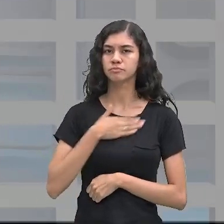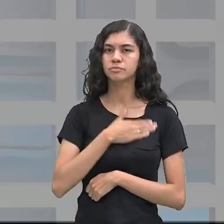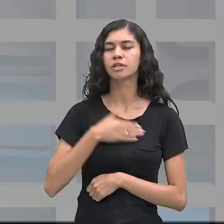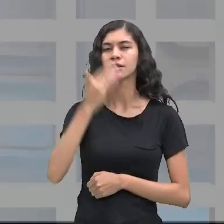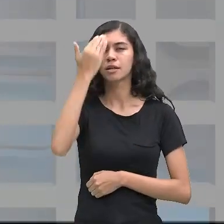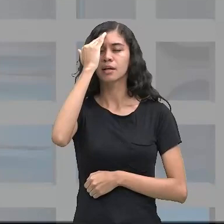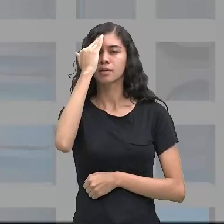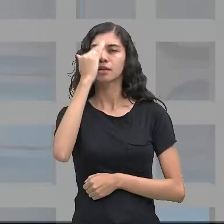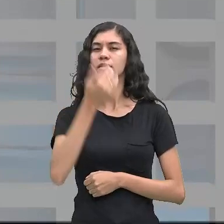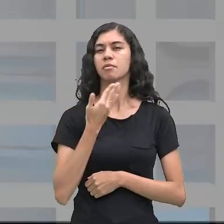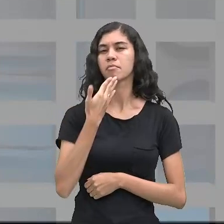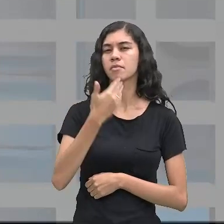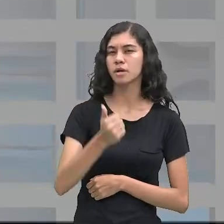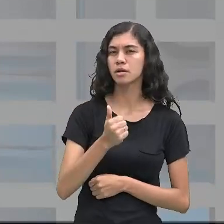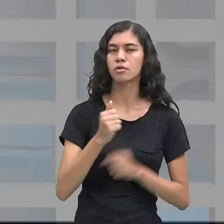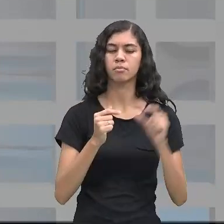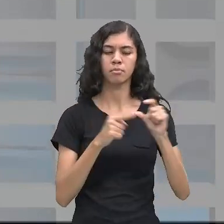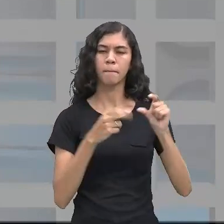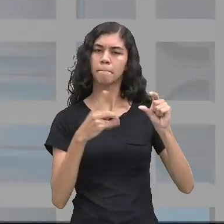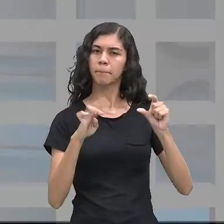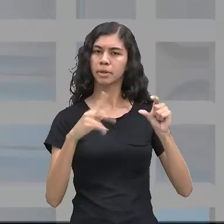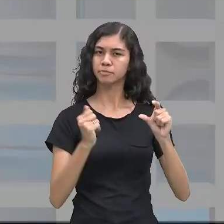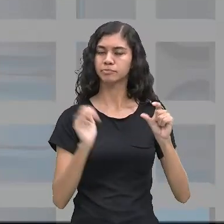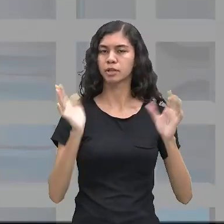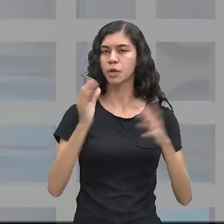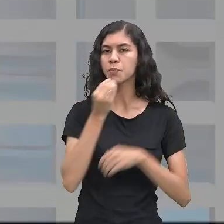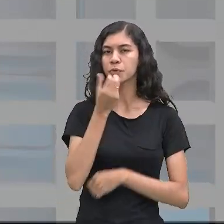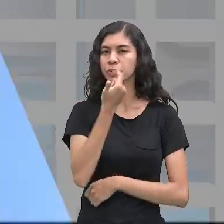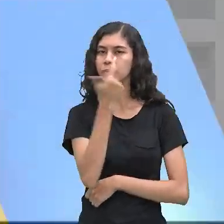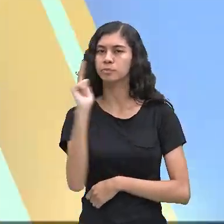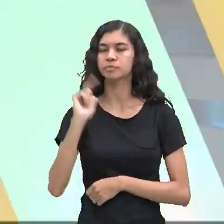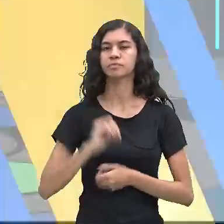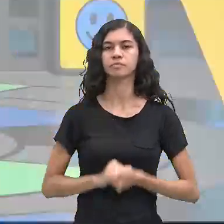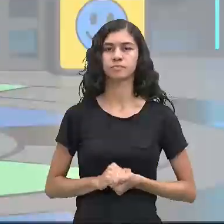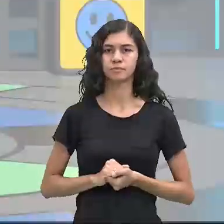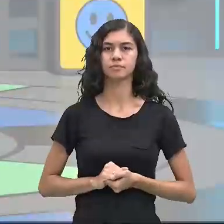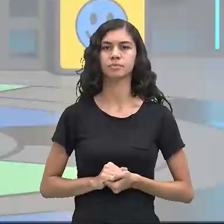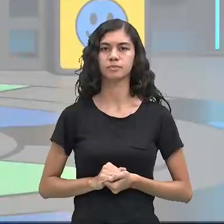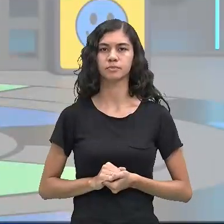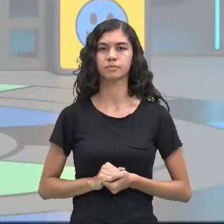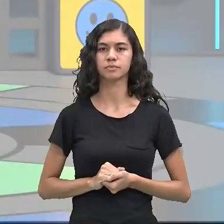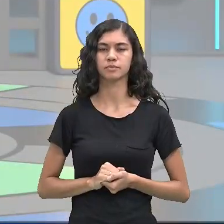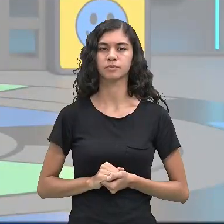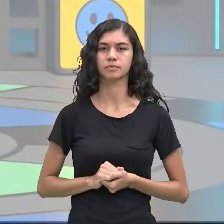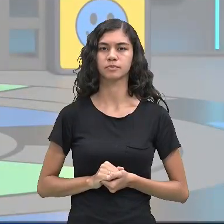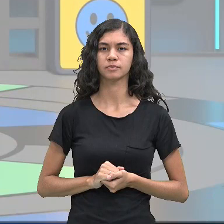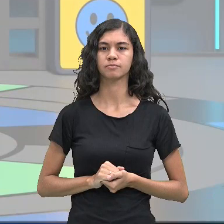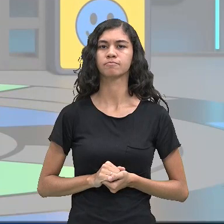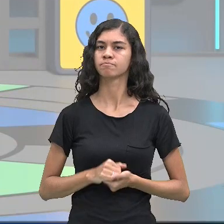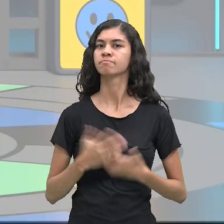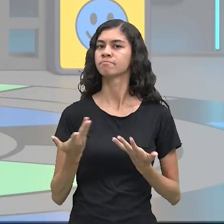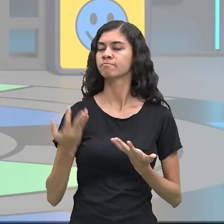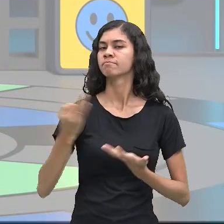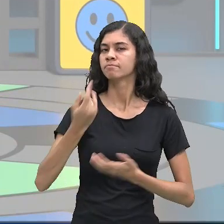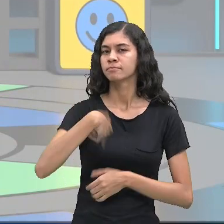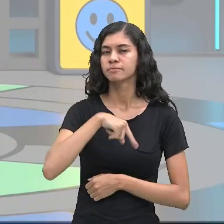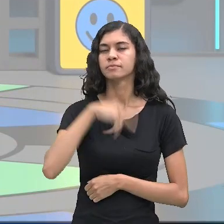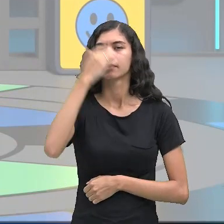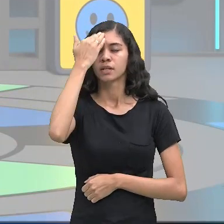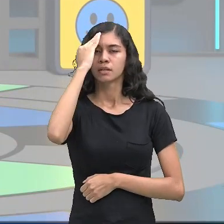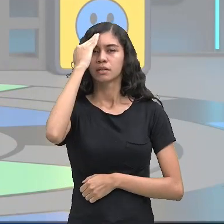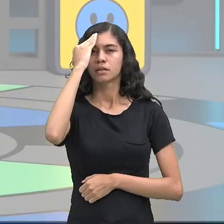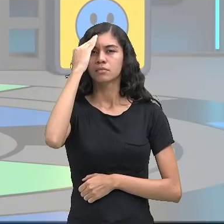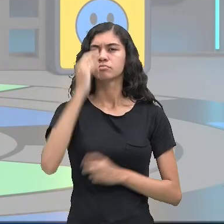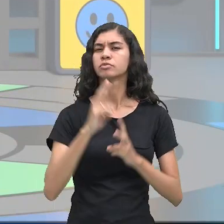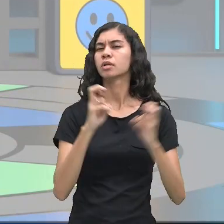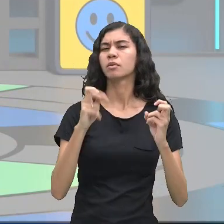entender um pouquinho melhor sobre as pilhas. Até uma próxima oportunidade. Então é isso aí, pessoal. Nós entendemos aí um pouquinho